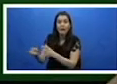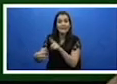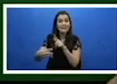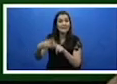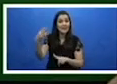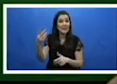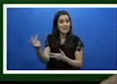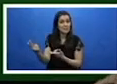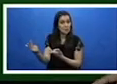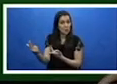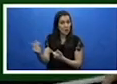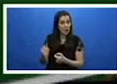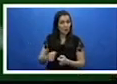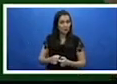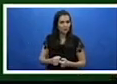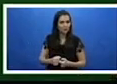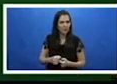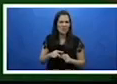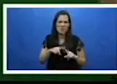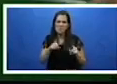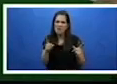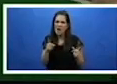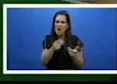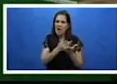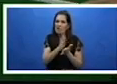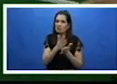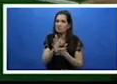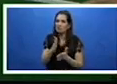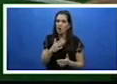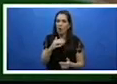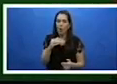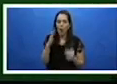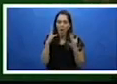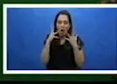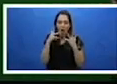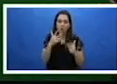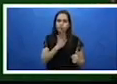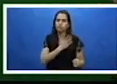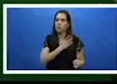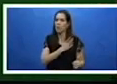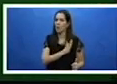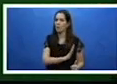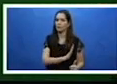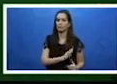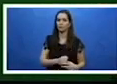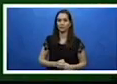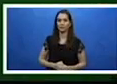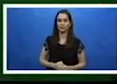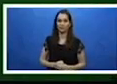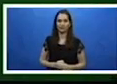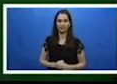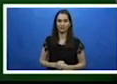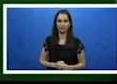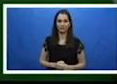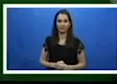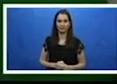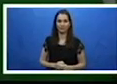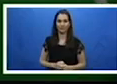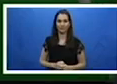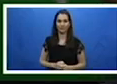Essa divisão não agradou nem um pouco o leão. Como que ficaria? Vamos ver.